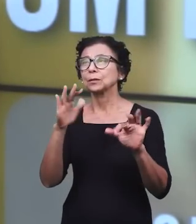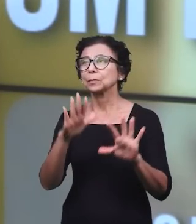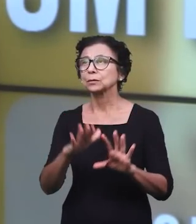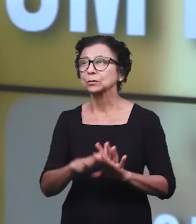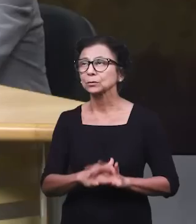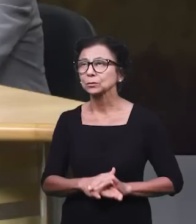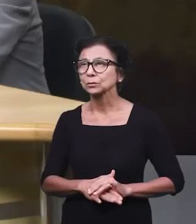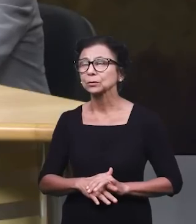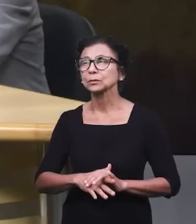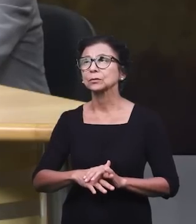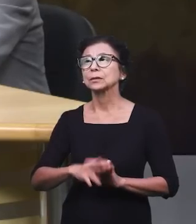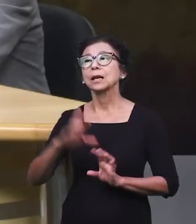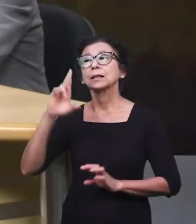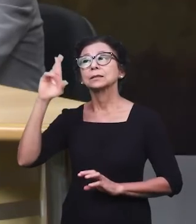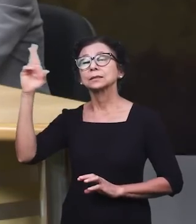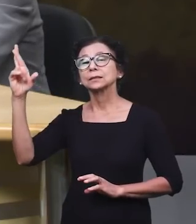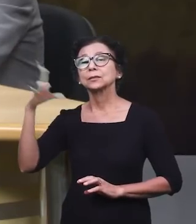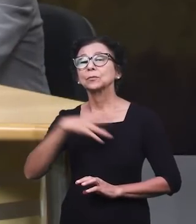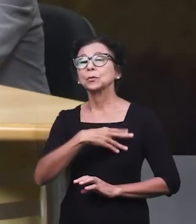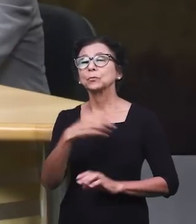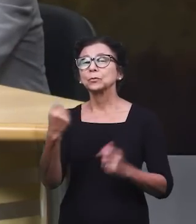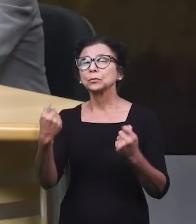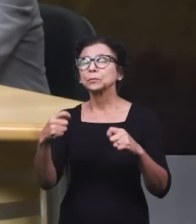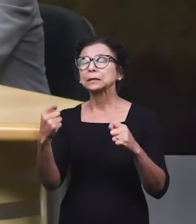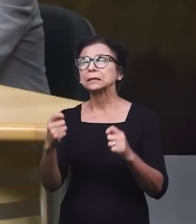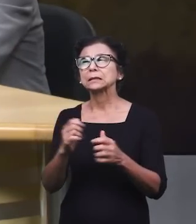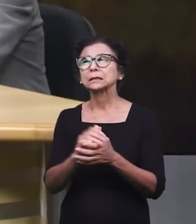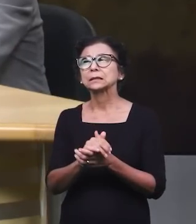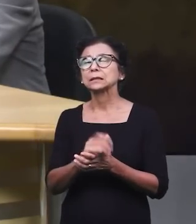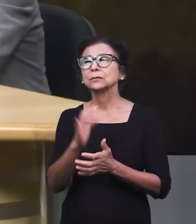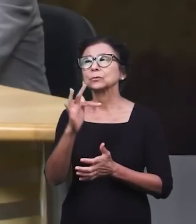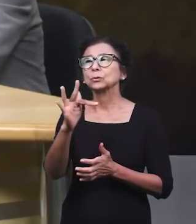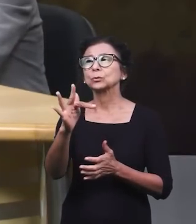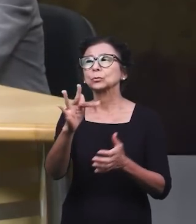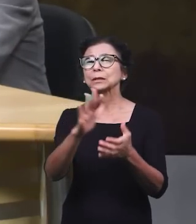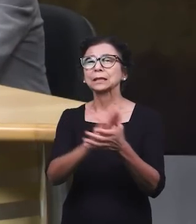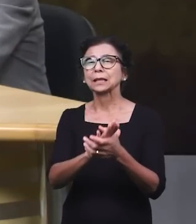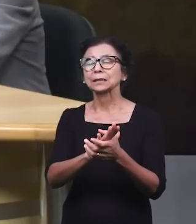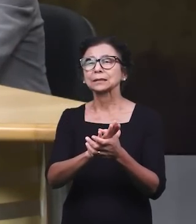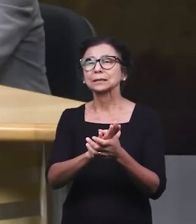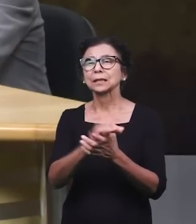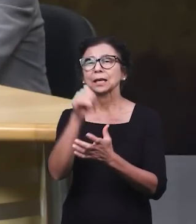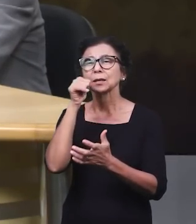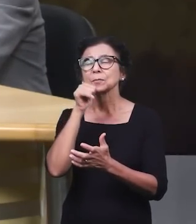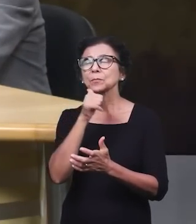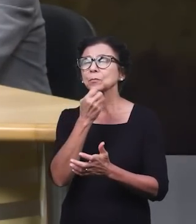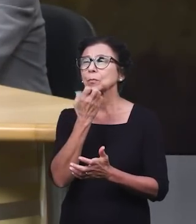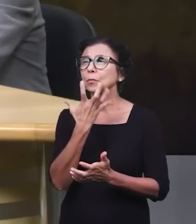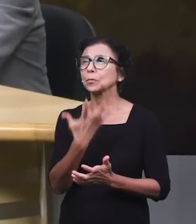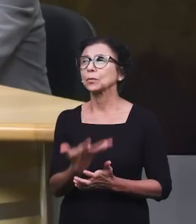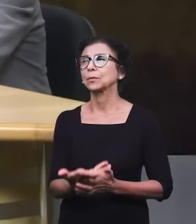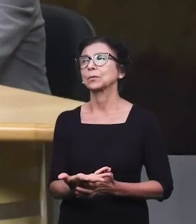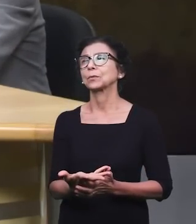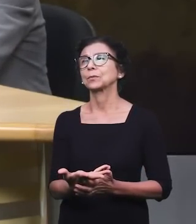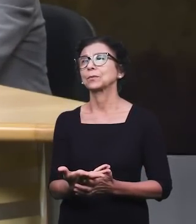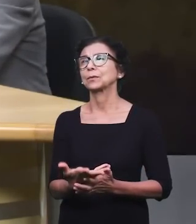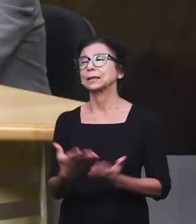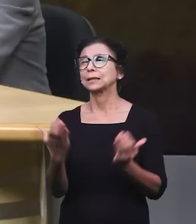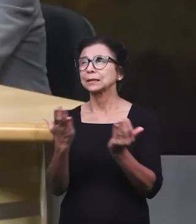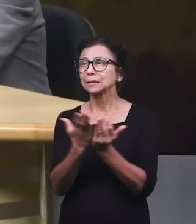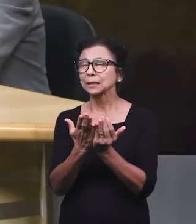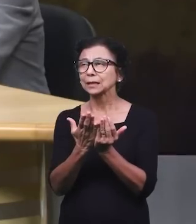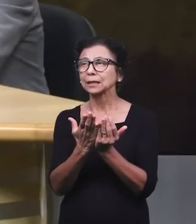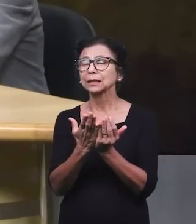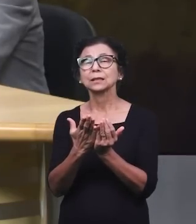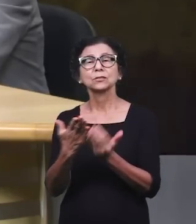disso, porque ele cuida muito melhor que a gente, né? É interessante. Verdade. Mais uma vez a gente vê o reflexo. Essa foi